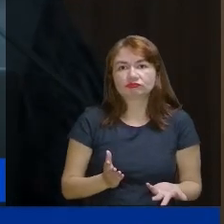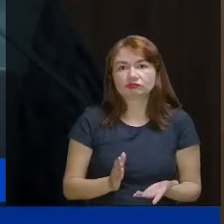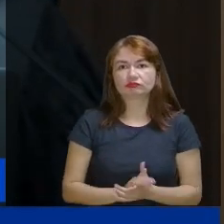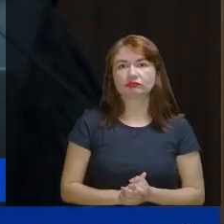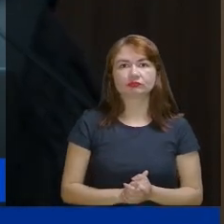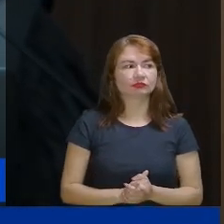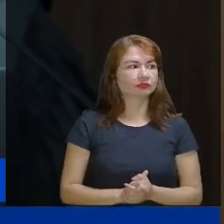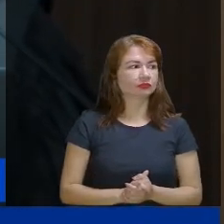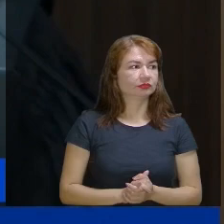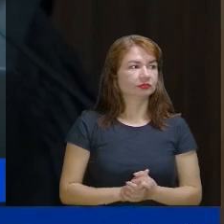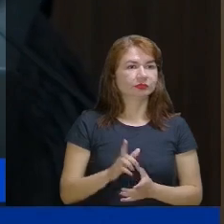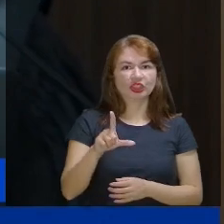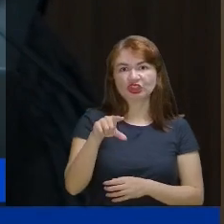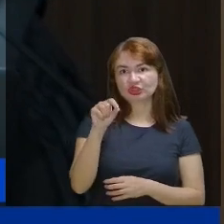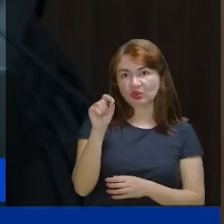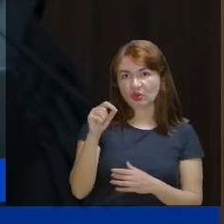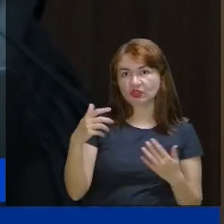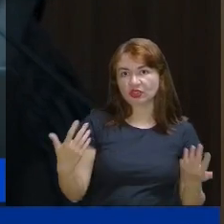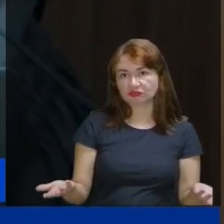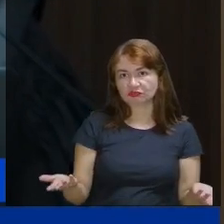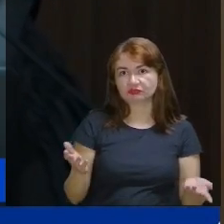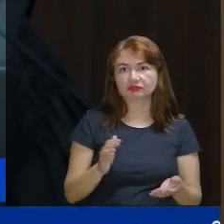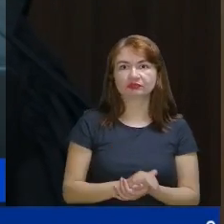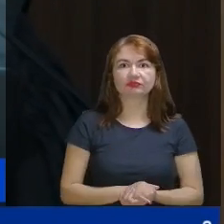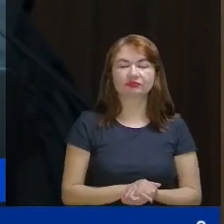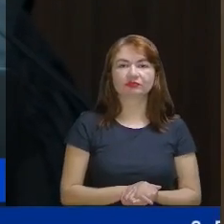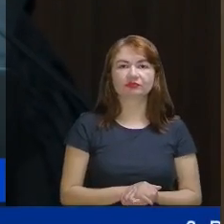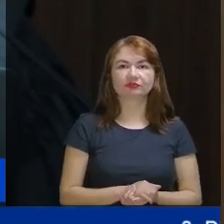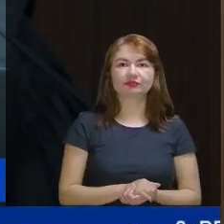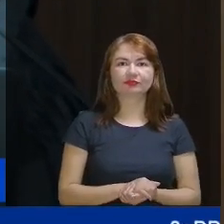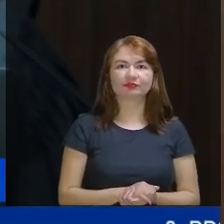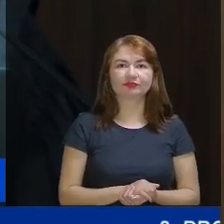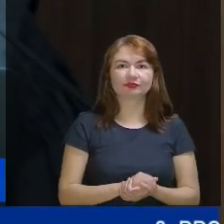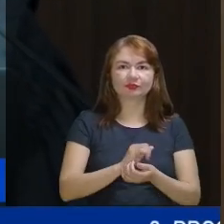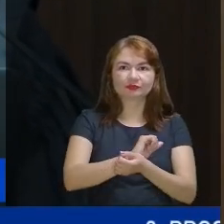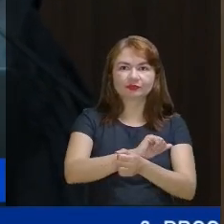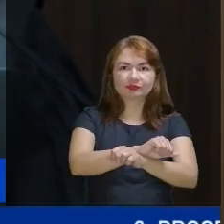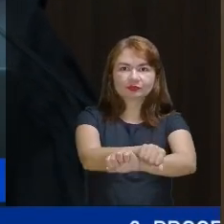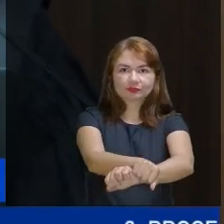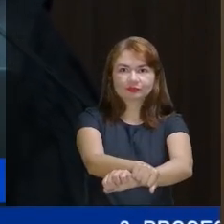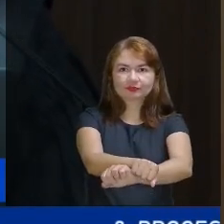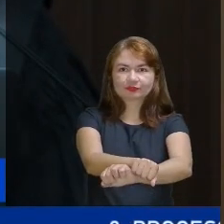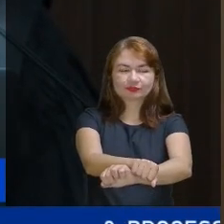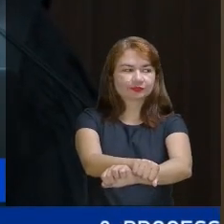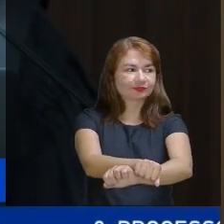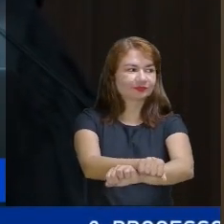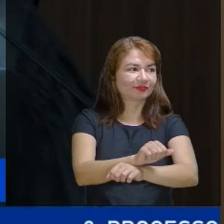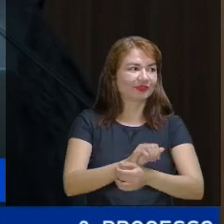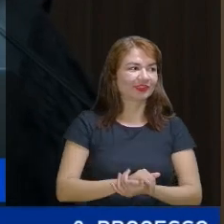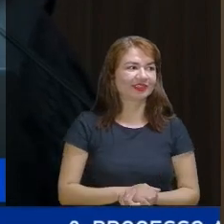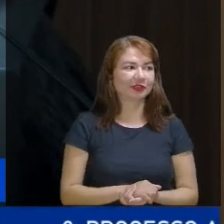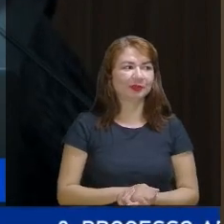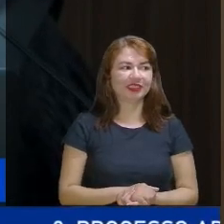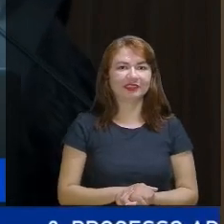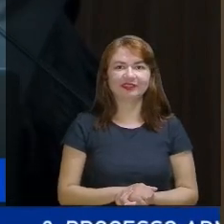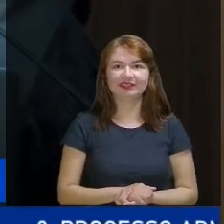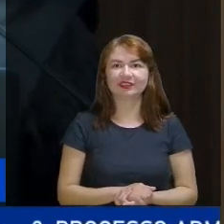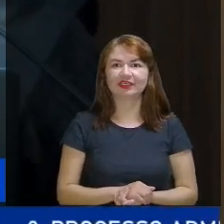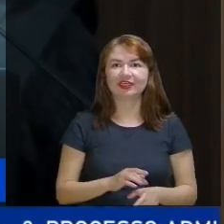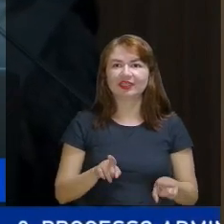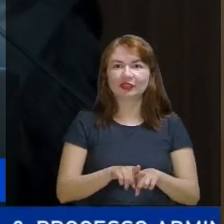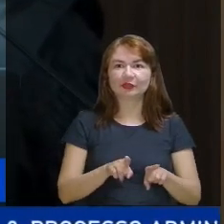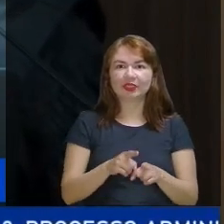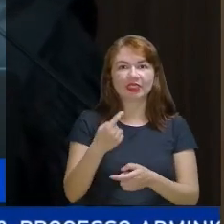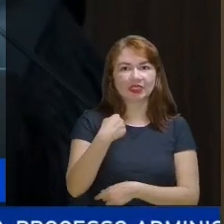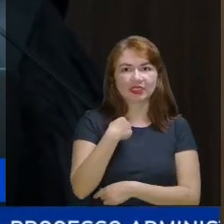Quando o Brasil começou, nós trouxemos para cá mão de obra escravizada. Algumas pessoas já disseram assim: o que é que eu